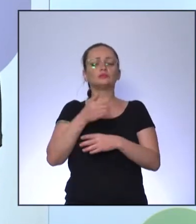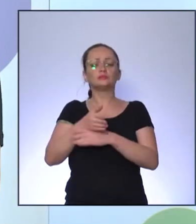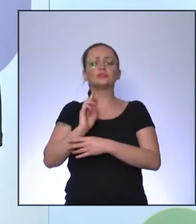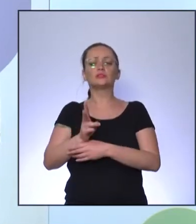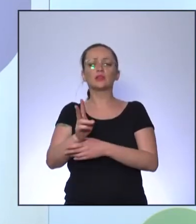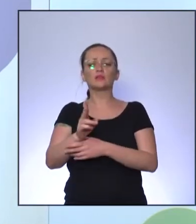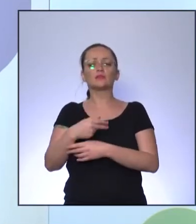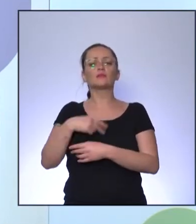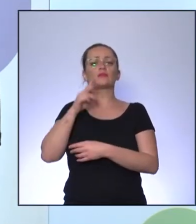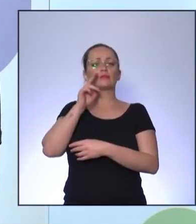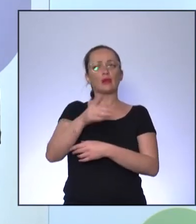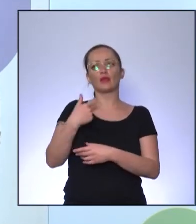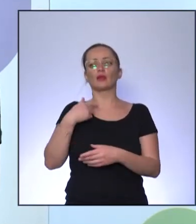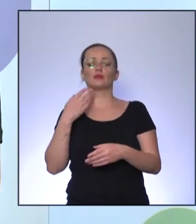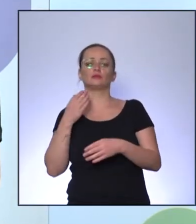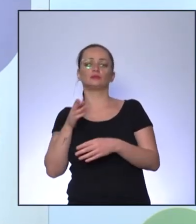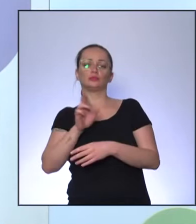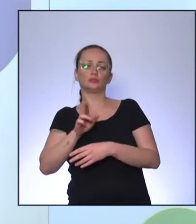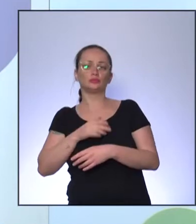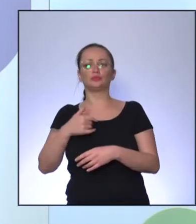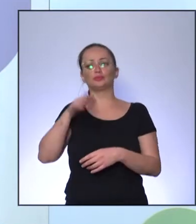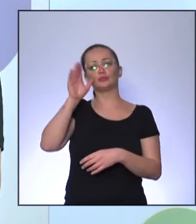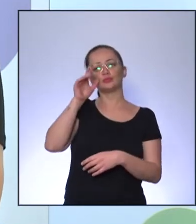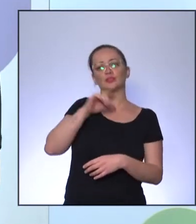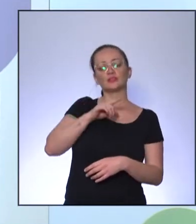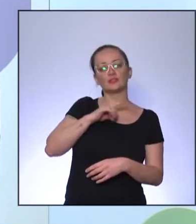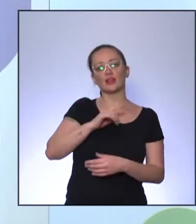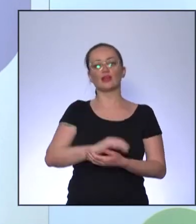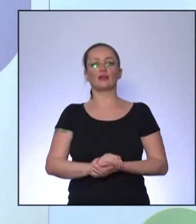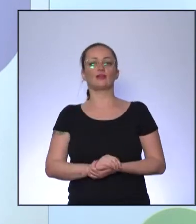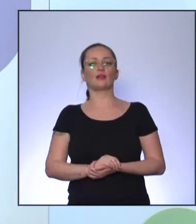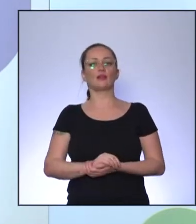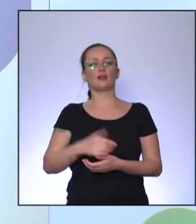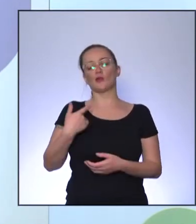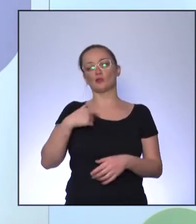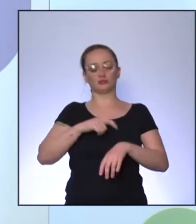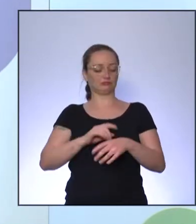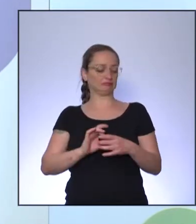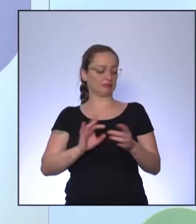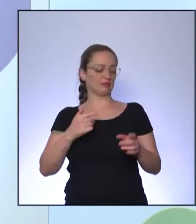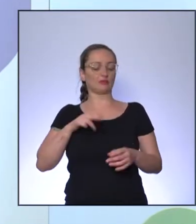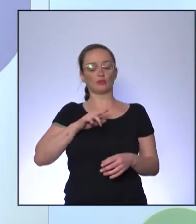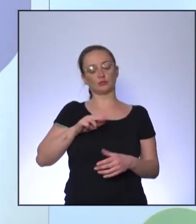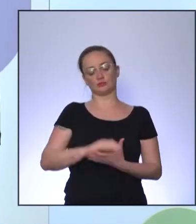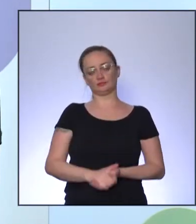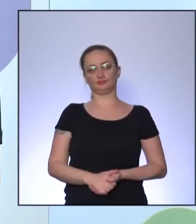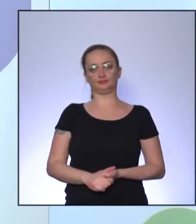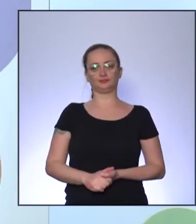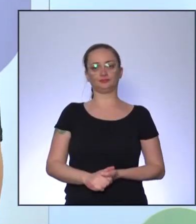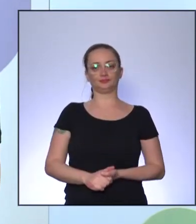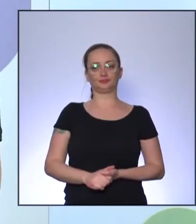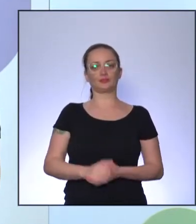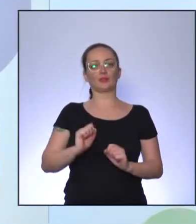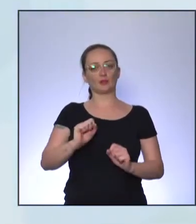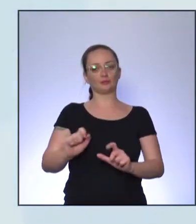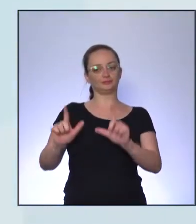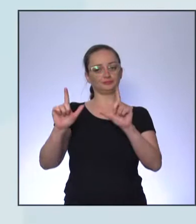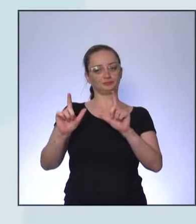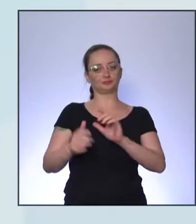costumam entrar por curiosidade ou no tempo livre, como que vocês fazem. Pode pôr na